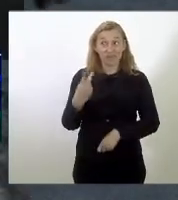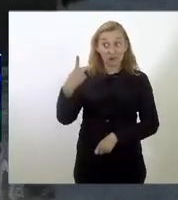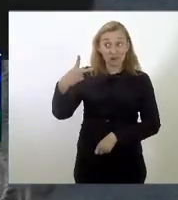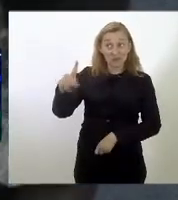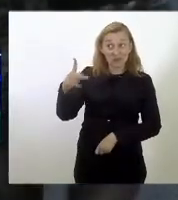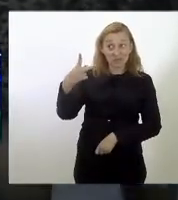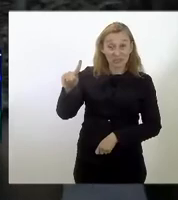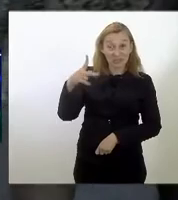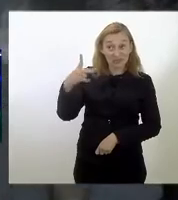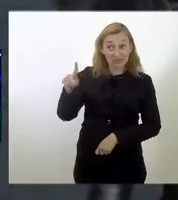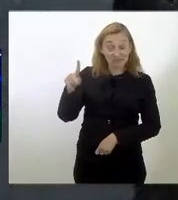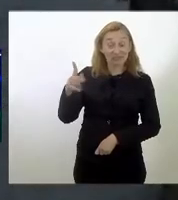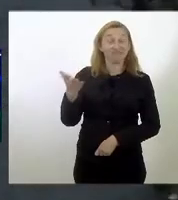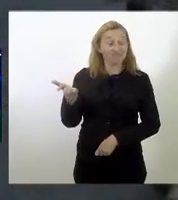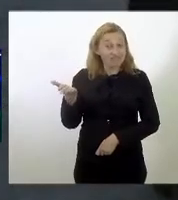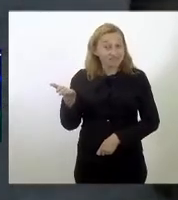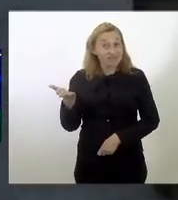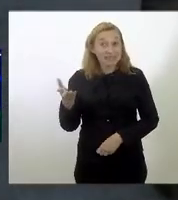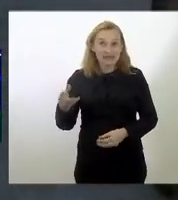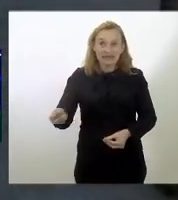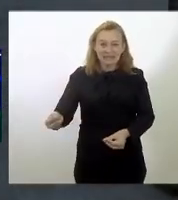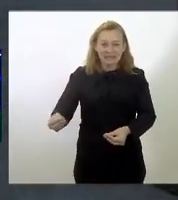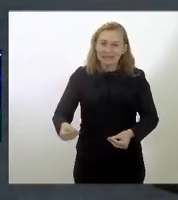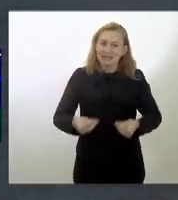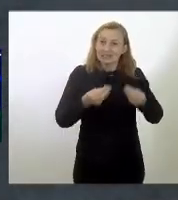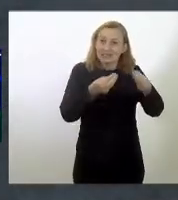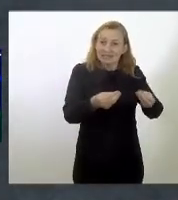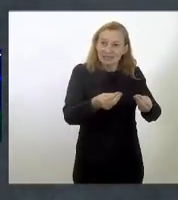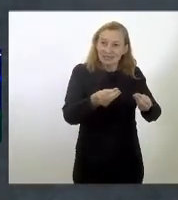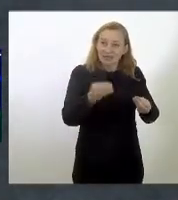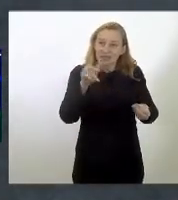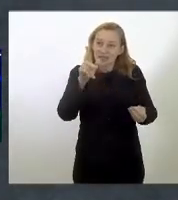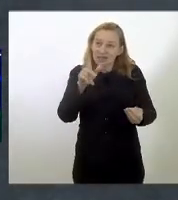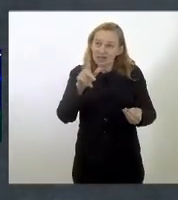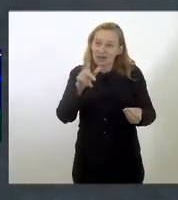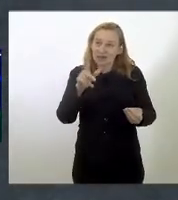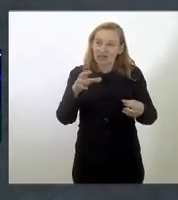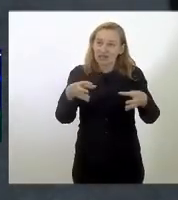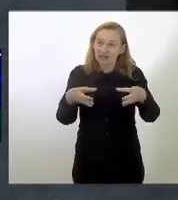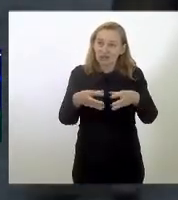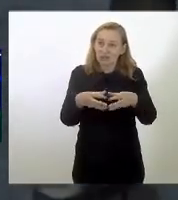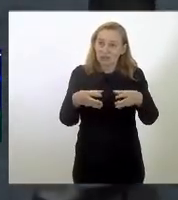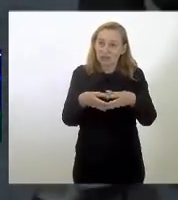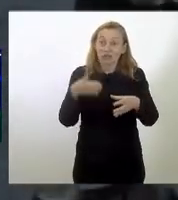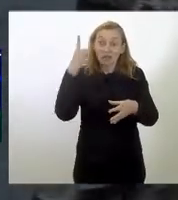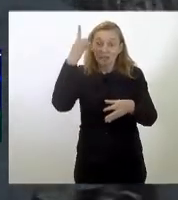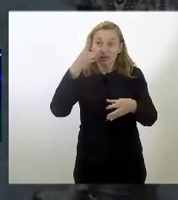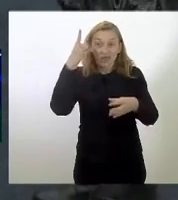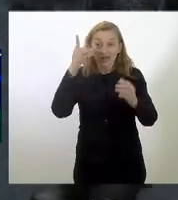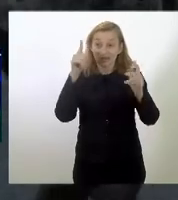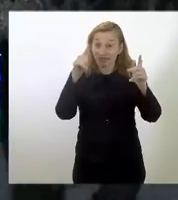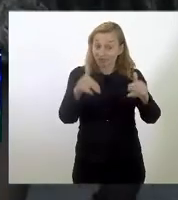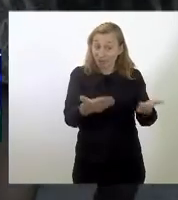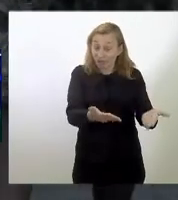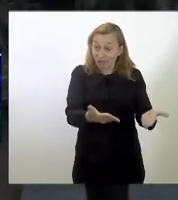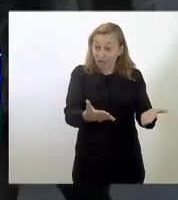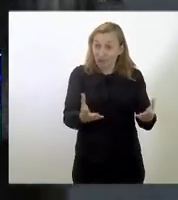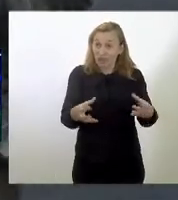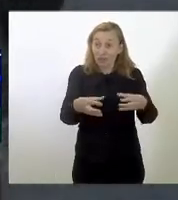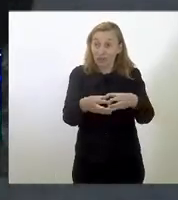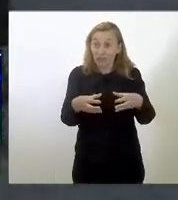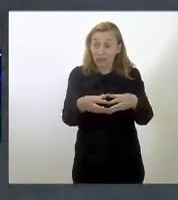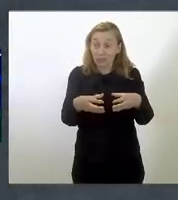Excelência, entregando esse parlamento do jeito que foi entregue. Esse parlamento